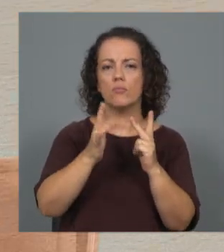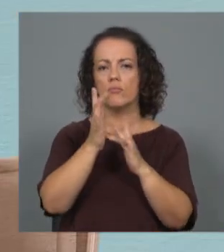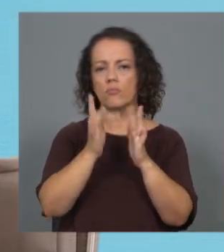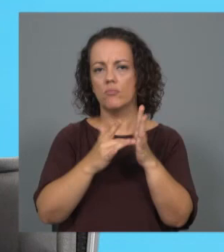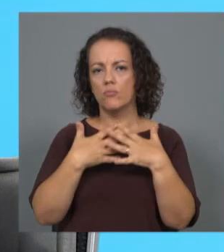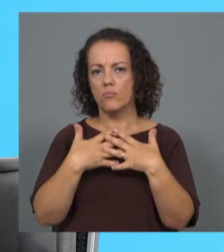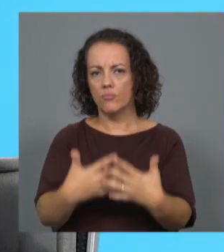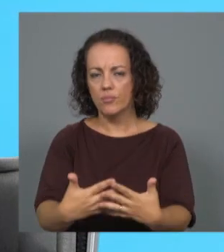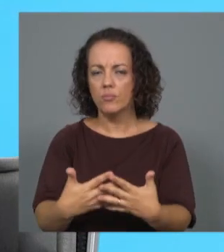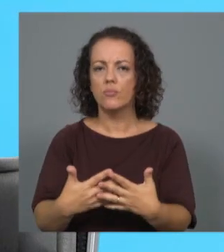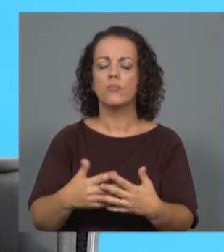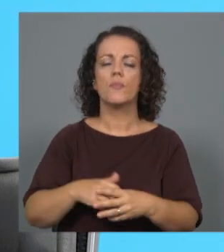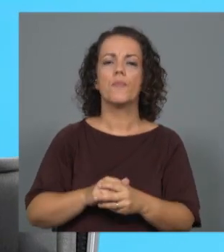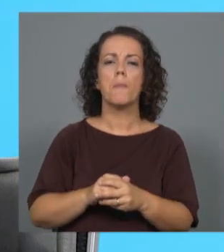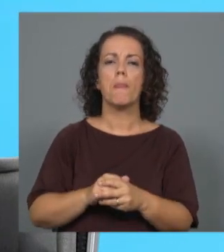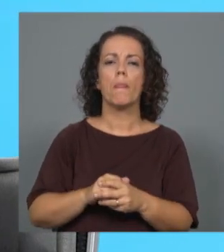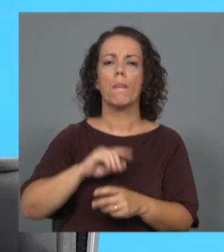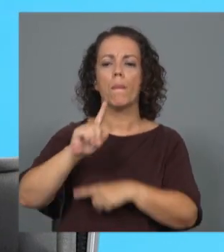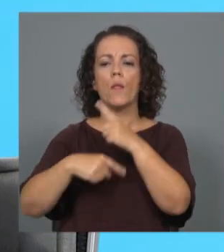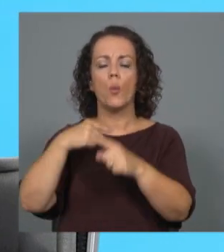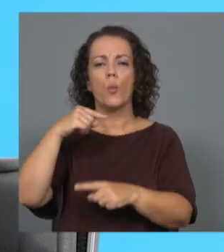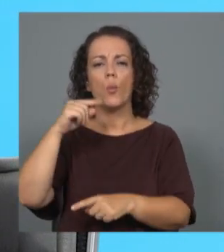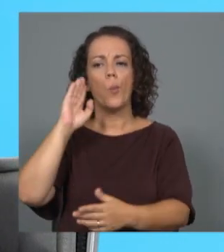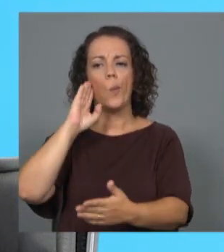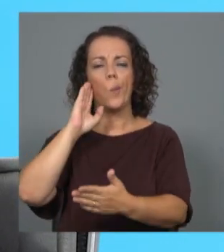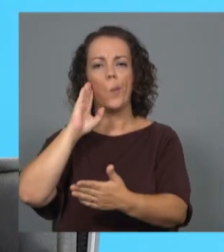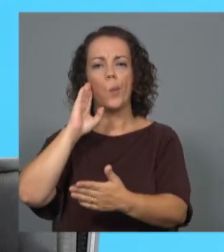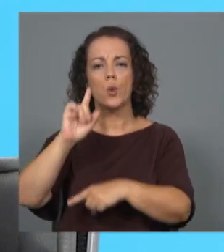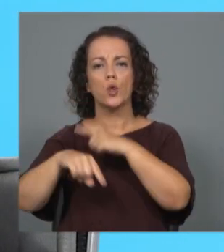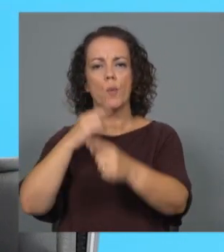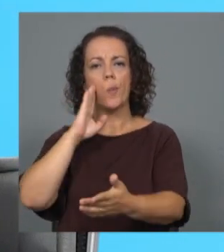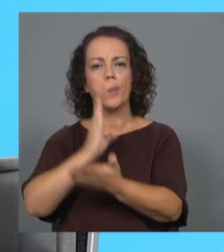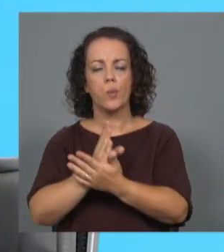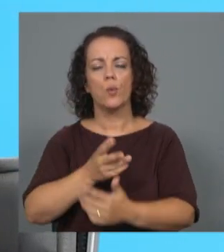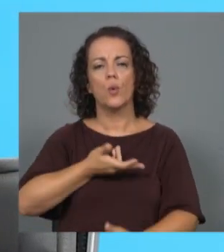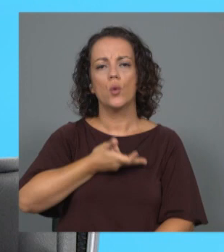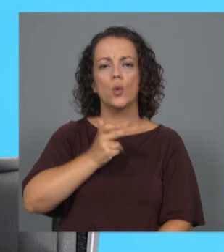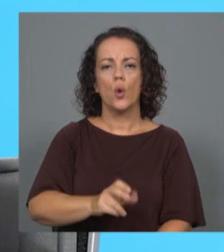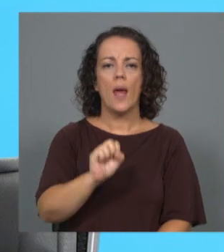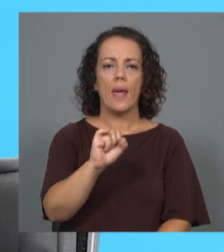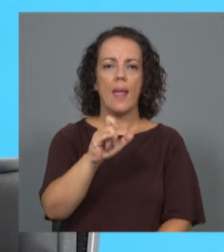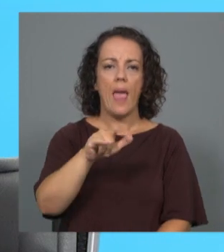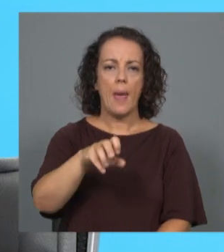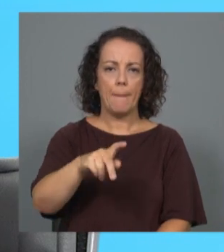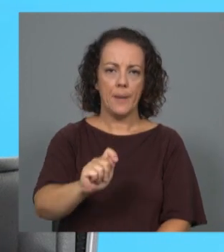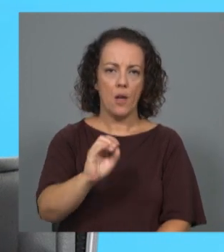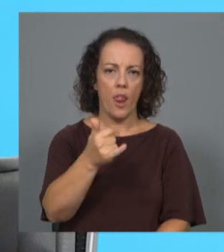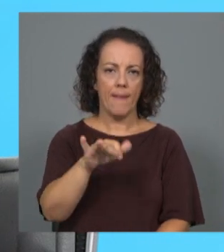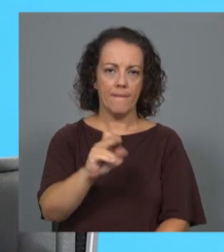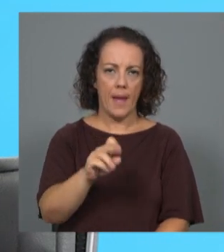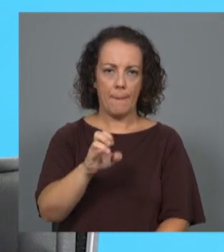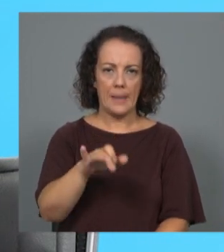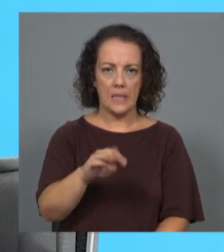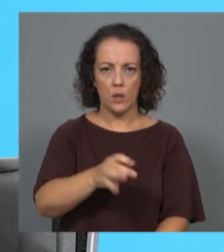Finalmente, o primeiro dia termina com uma conferência proferida pelo Dr. Guilherme de Oliveira Martins, a fraternidade na política,